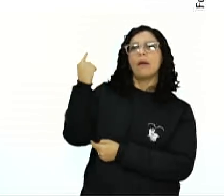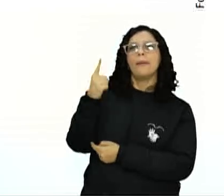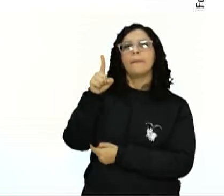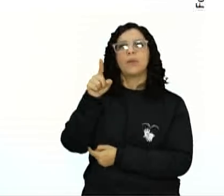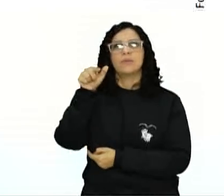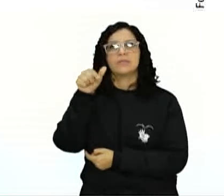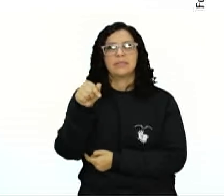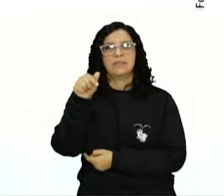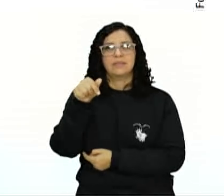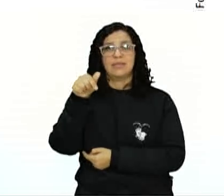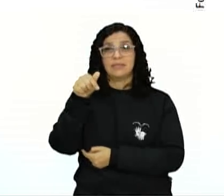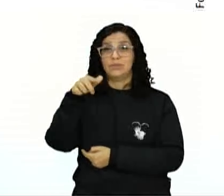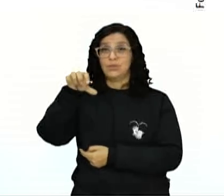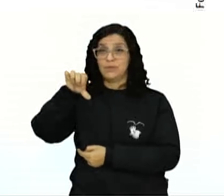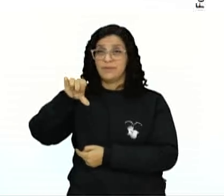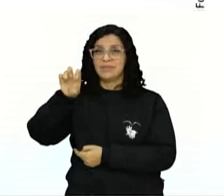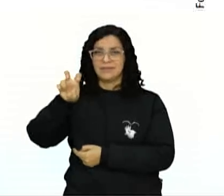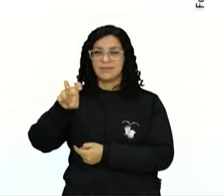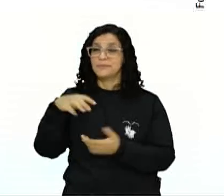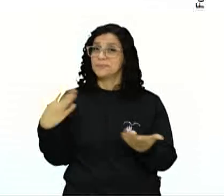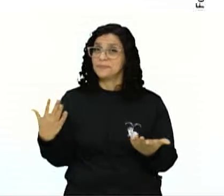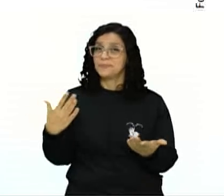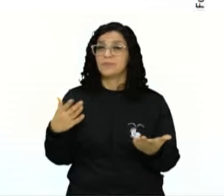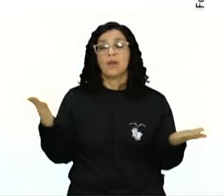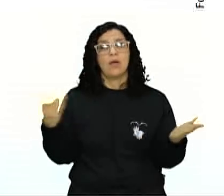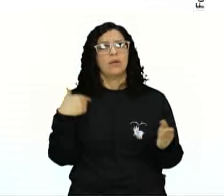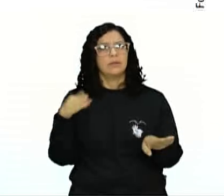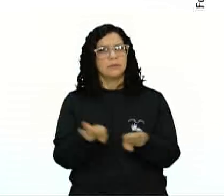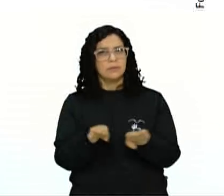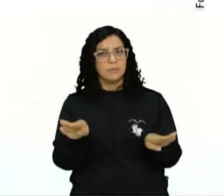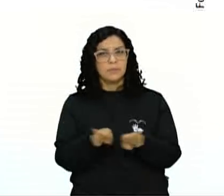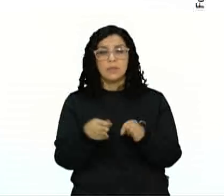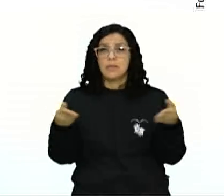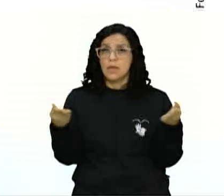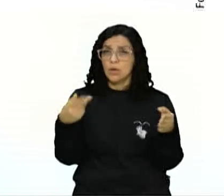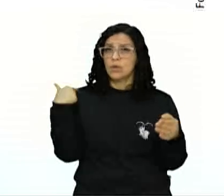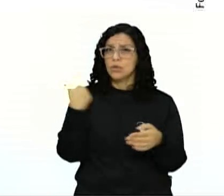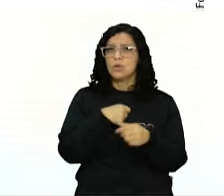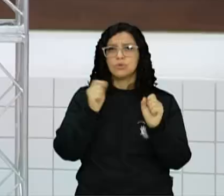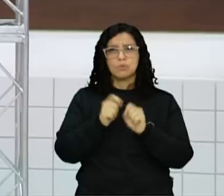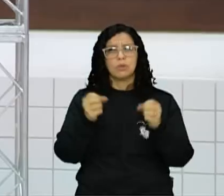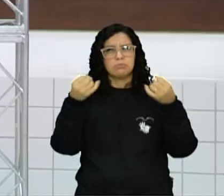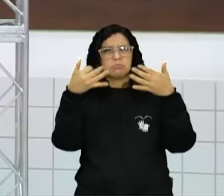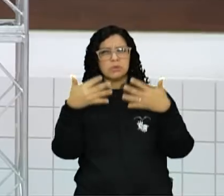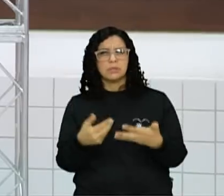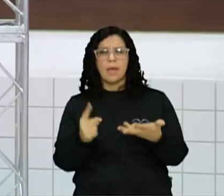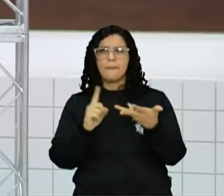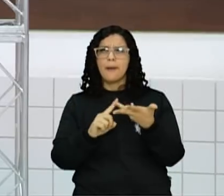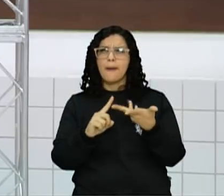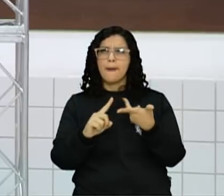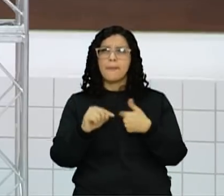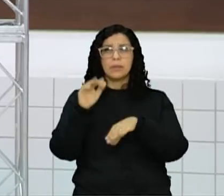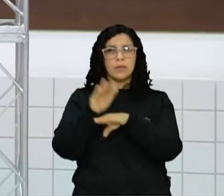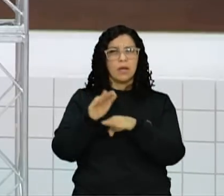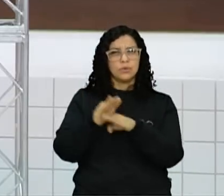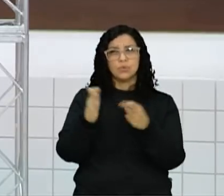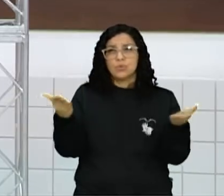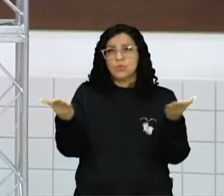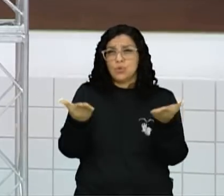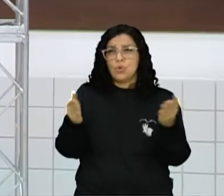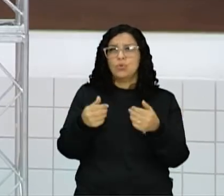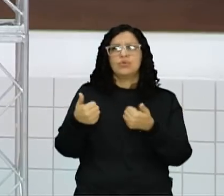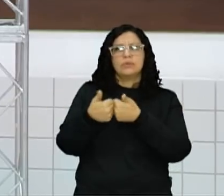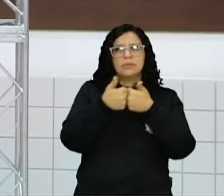ano de 1795. Além disso, a gente pode citar várias contribuições dele hoje em dia